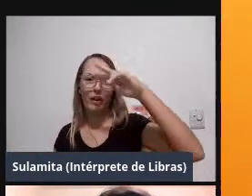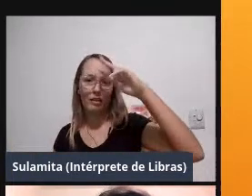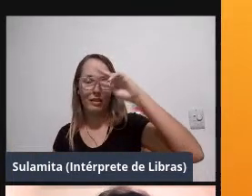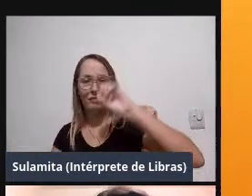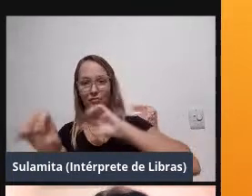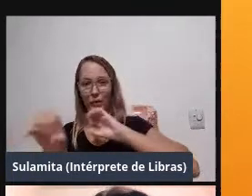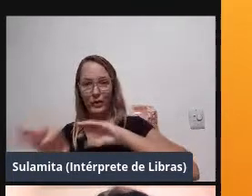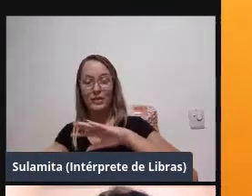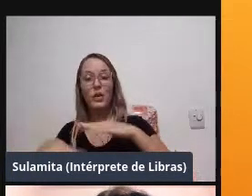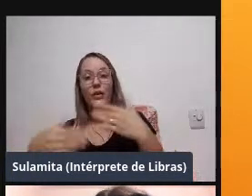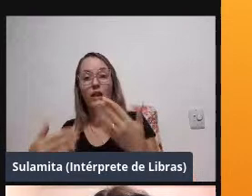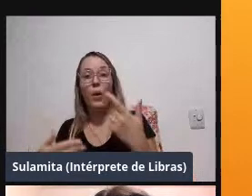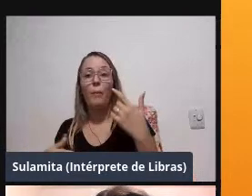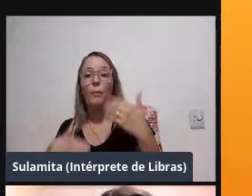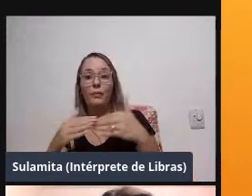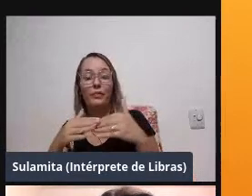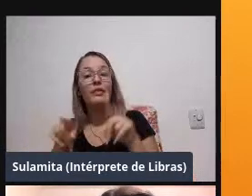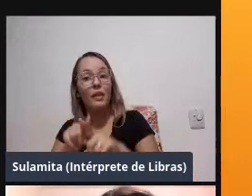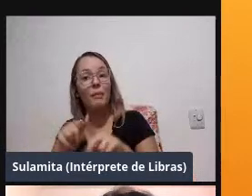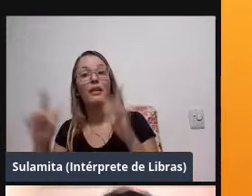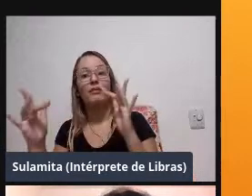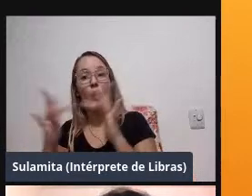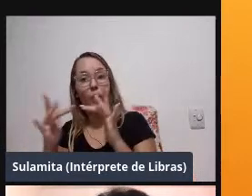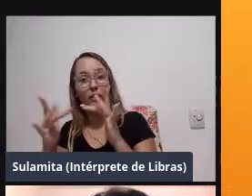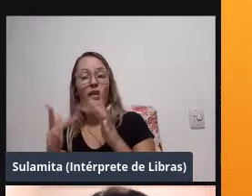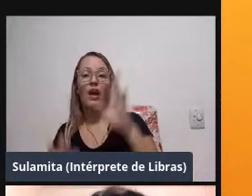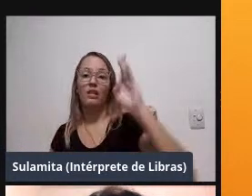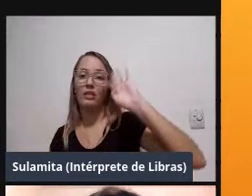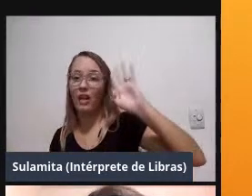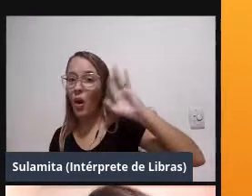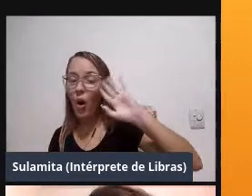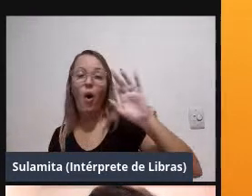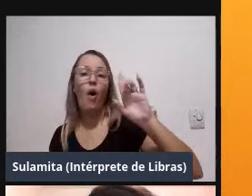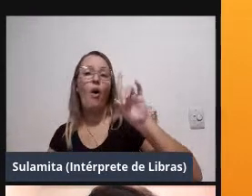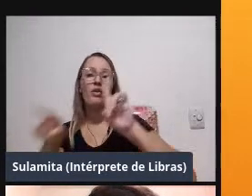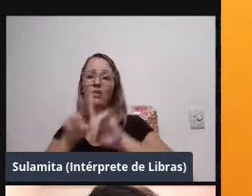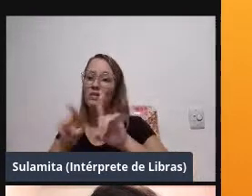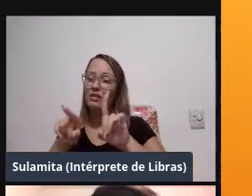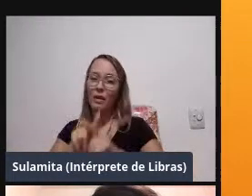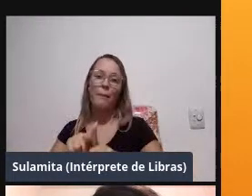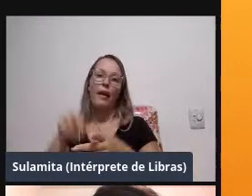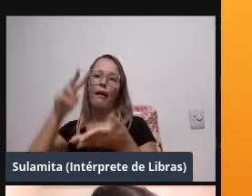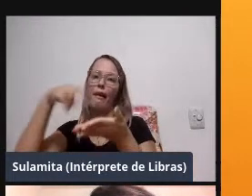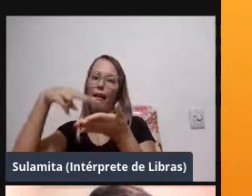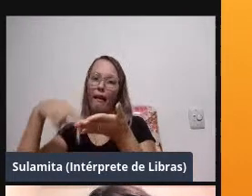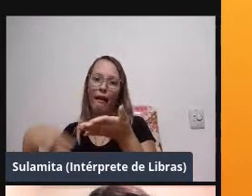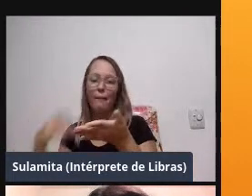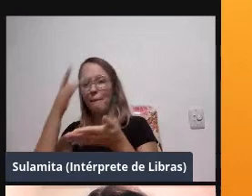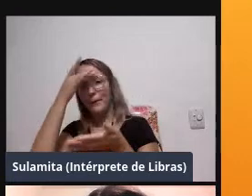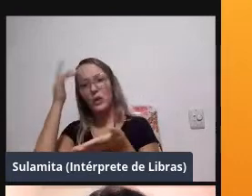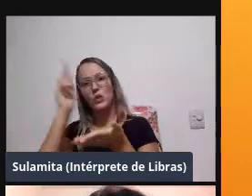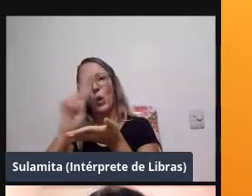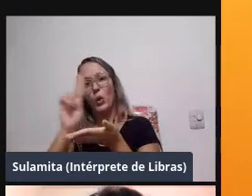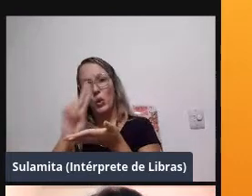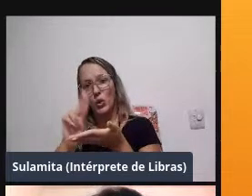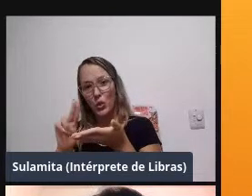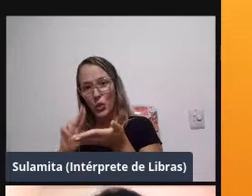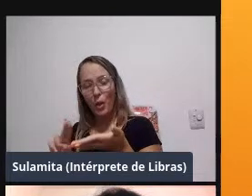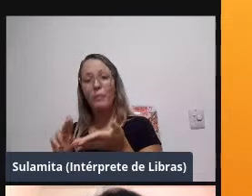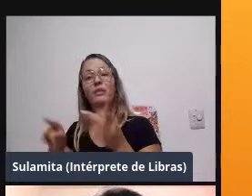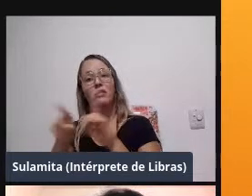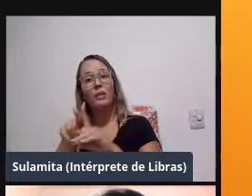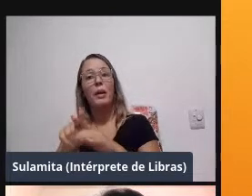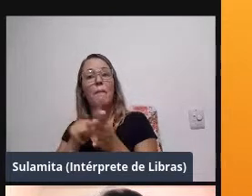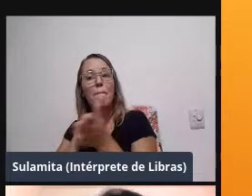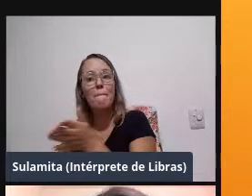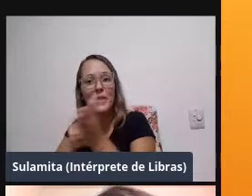além de ter contato com os teóricos, né, com os nomes lidos e utilizados nas pesquisas como teórico,